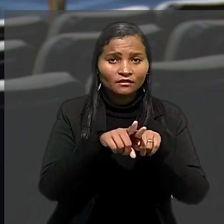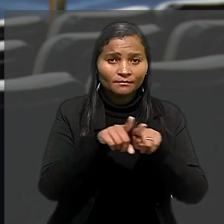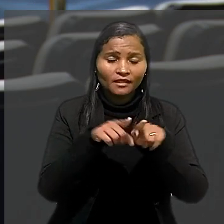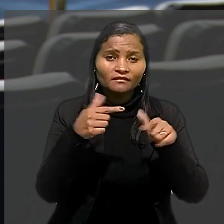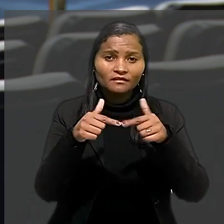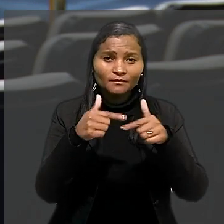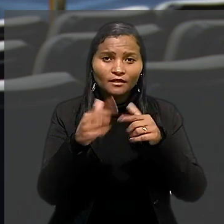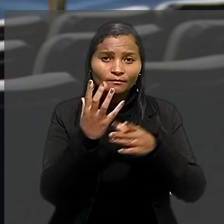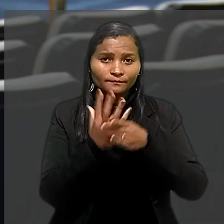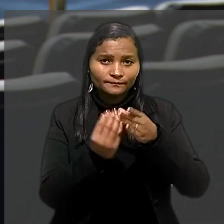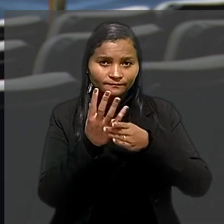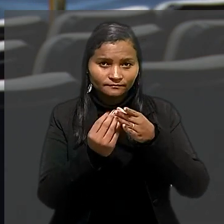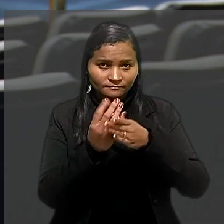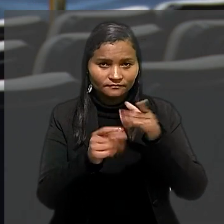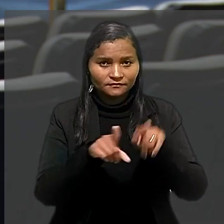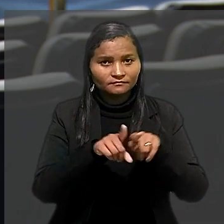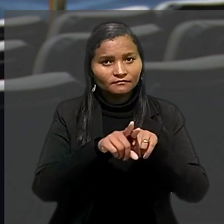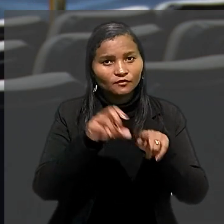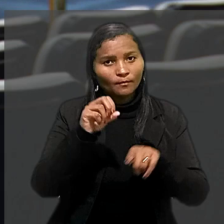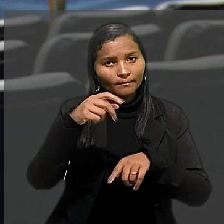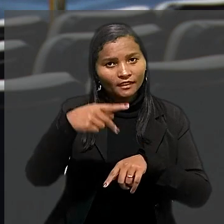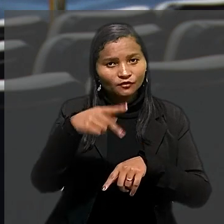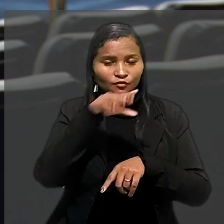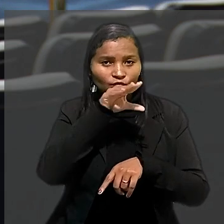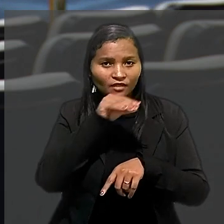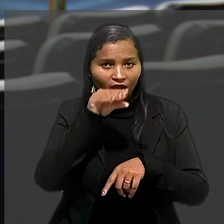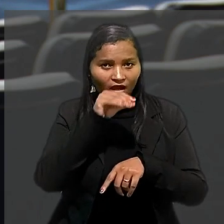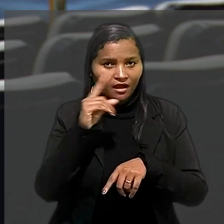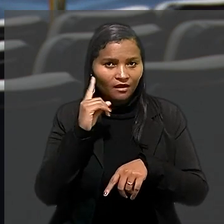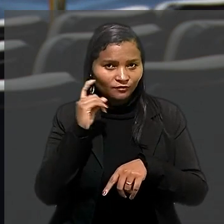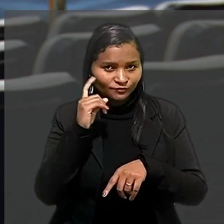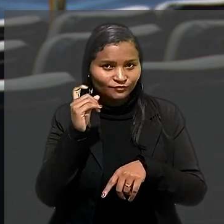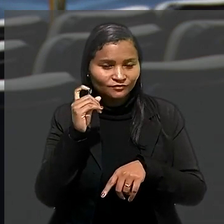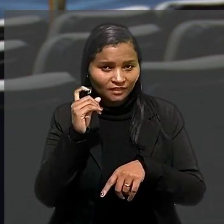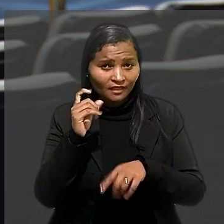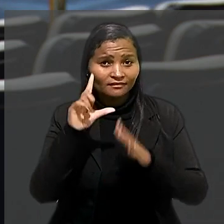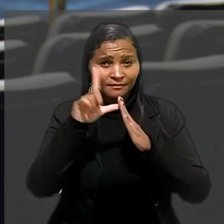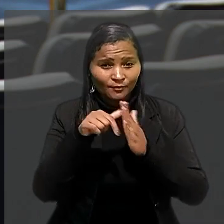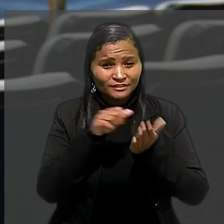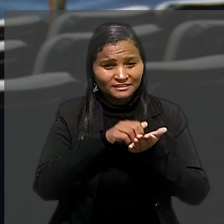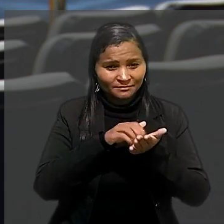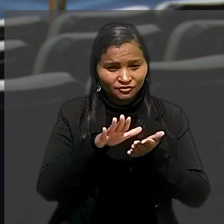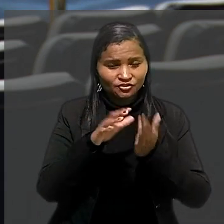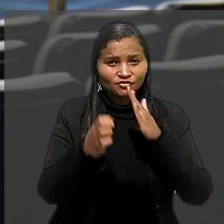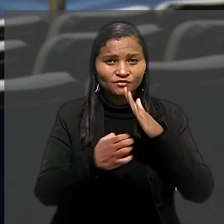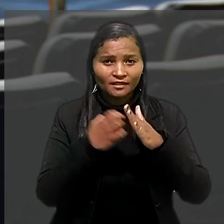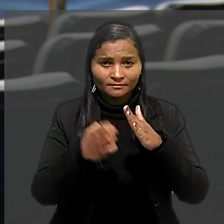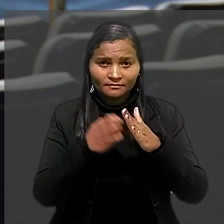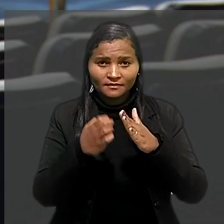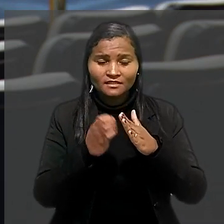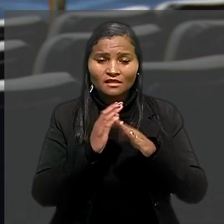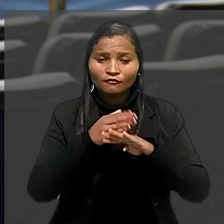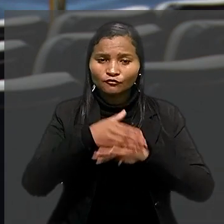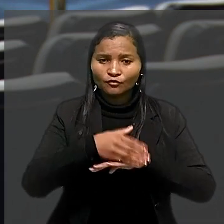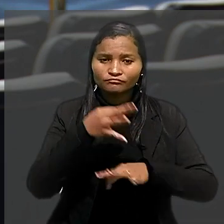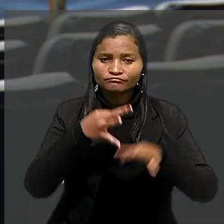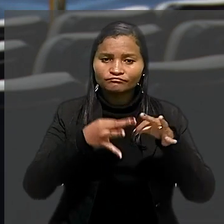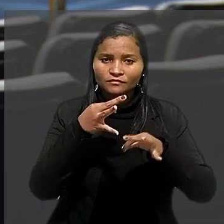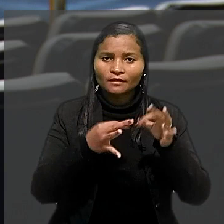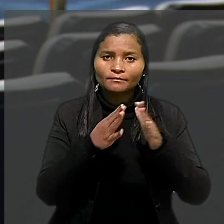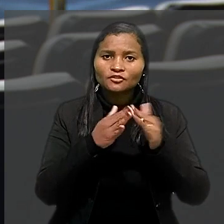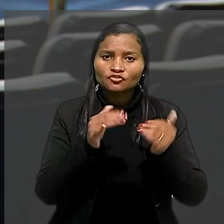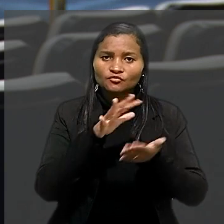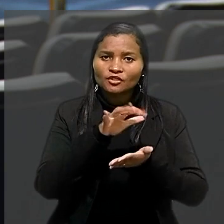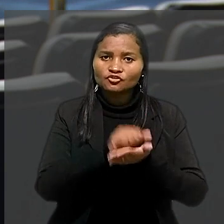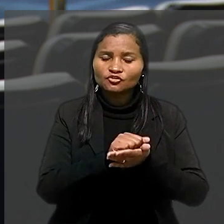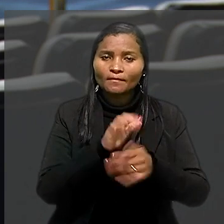Além disso, também atuava como produtor e operador de áudio. Depois de ser dispensado da empresa, ele entrou na